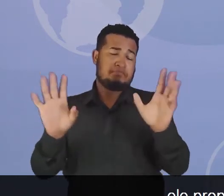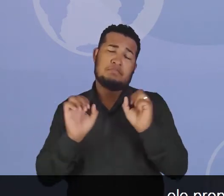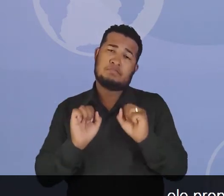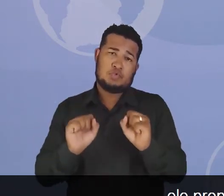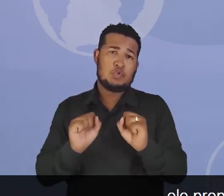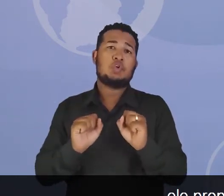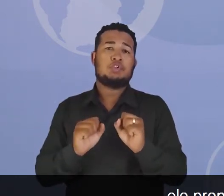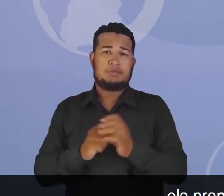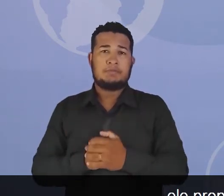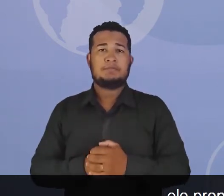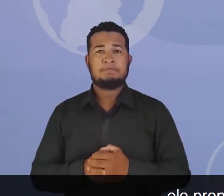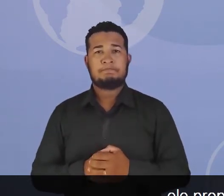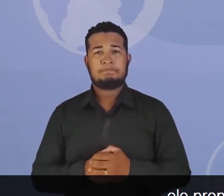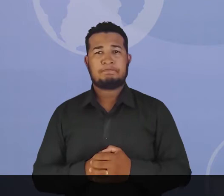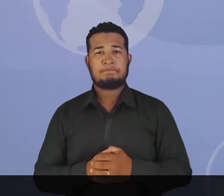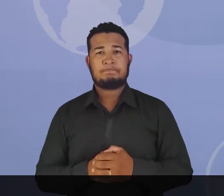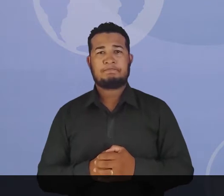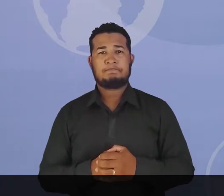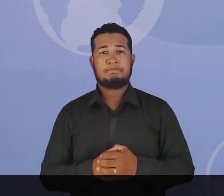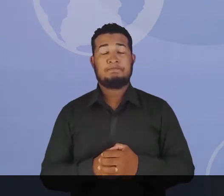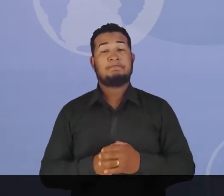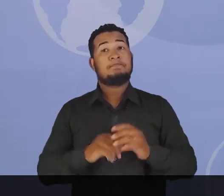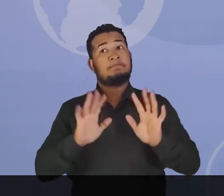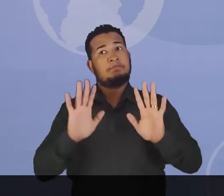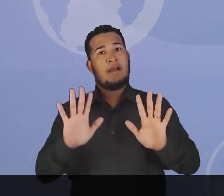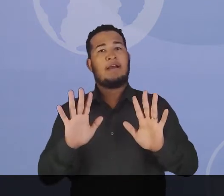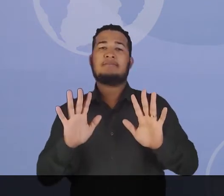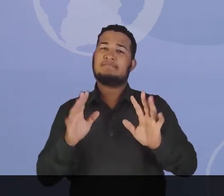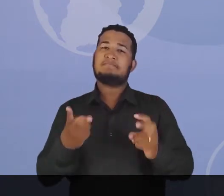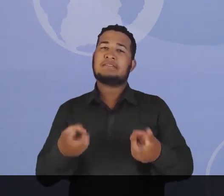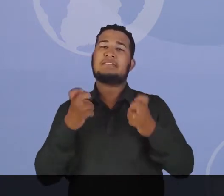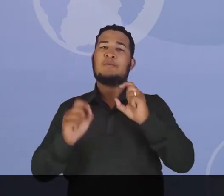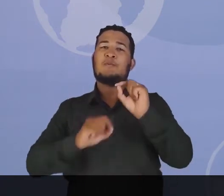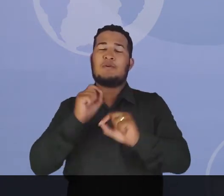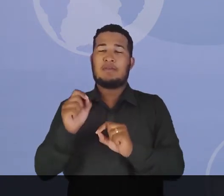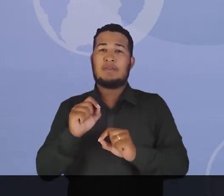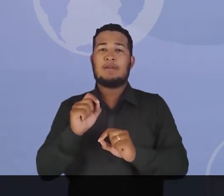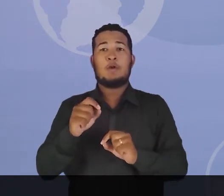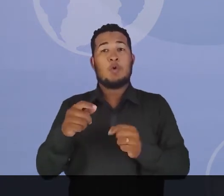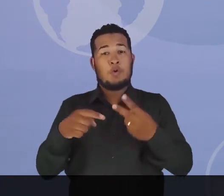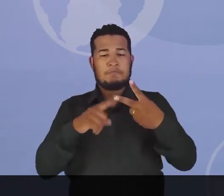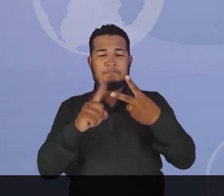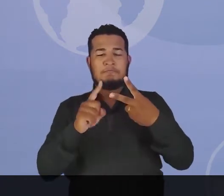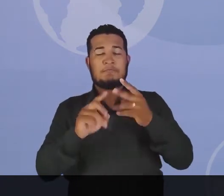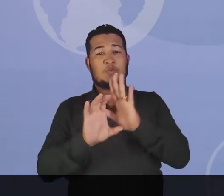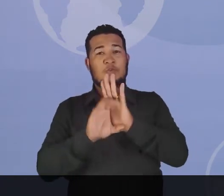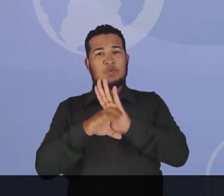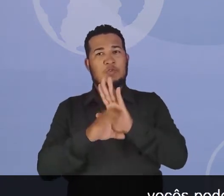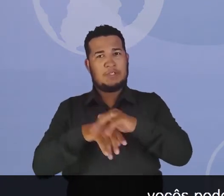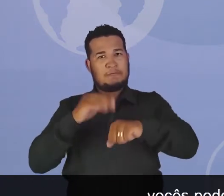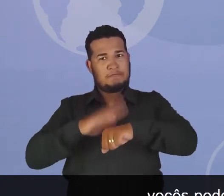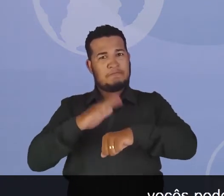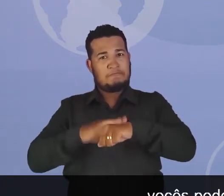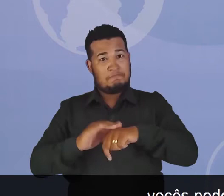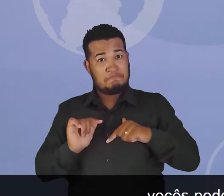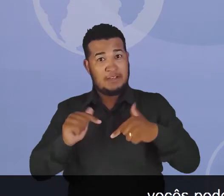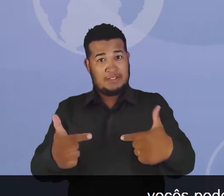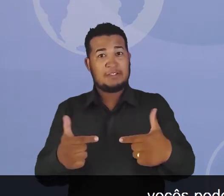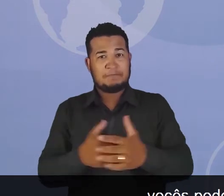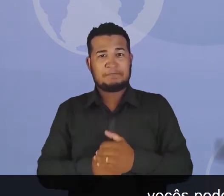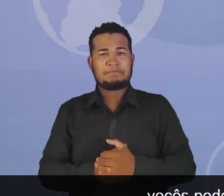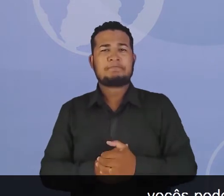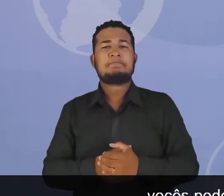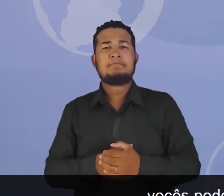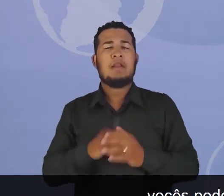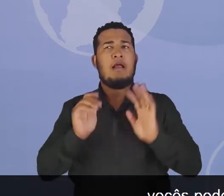ser descriminalizada. Olhem, então, o princípio da utilidade em ação. Vocês podem